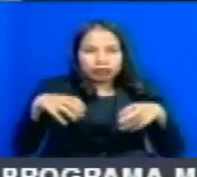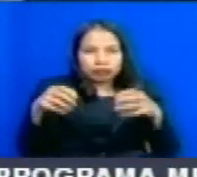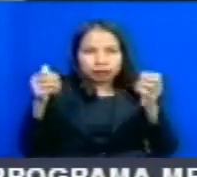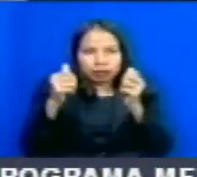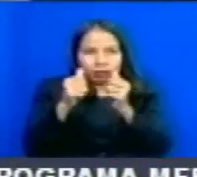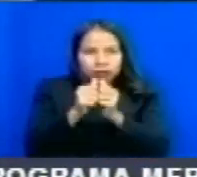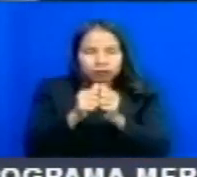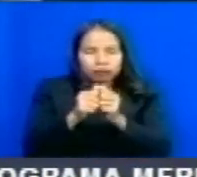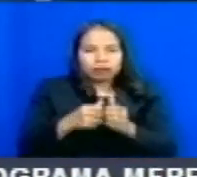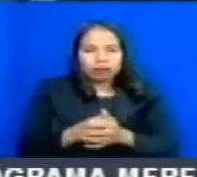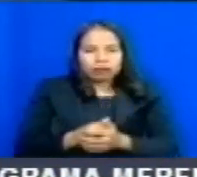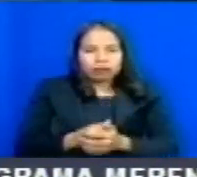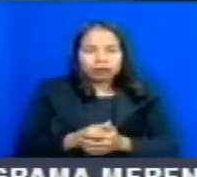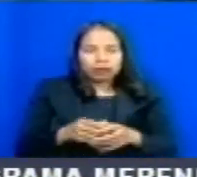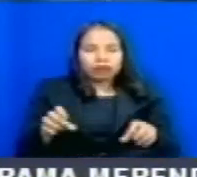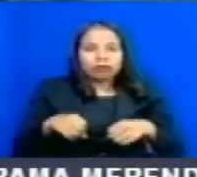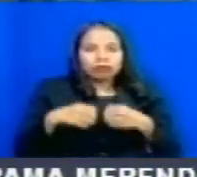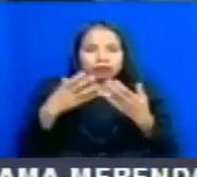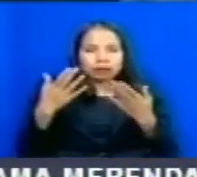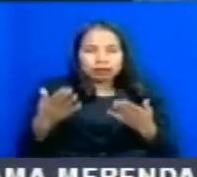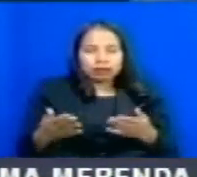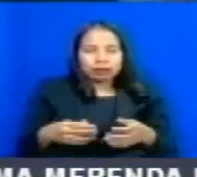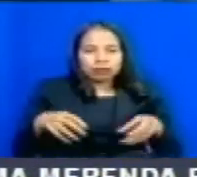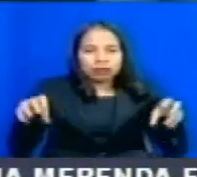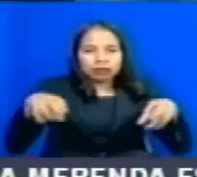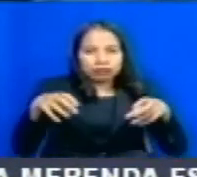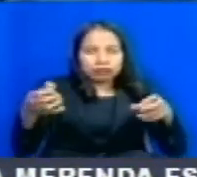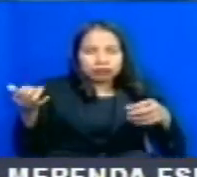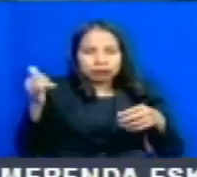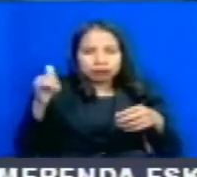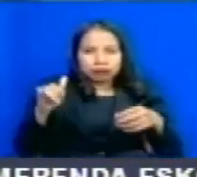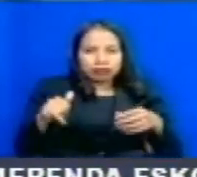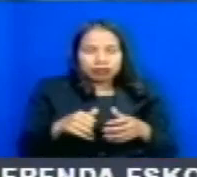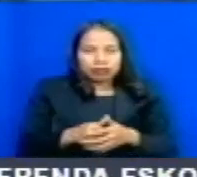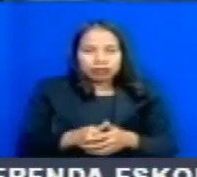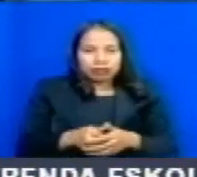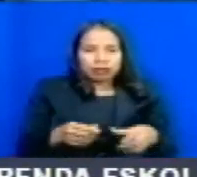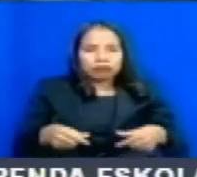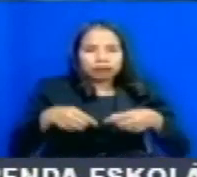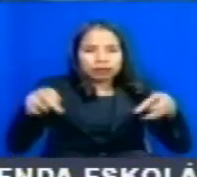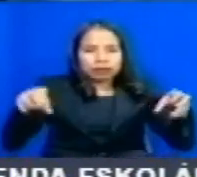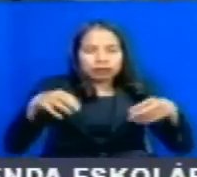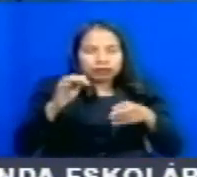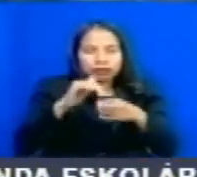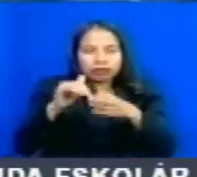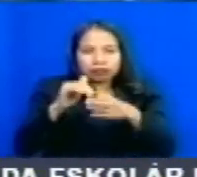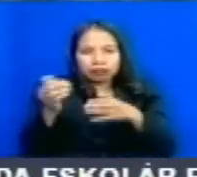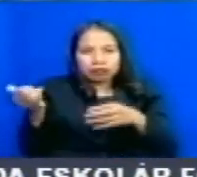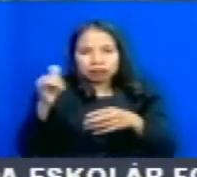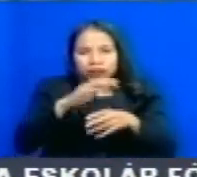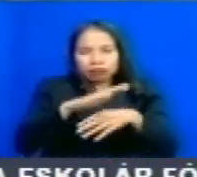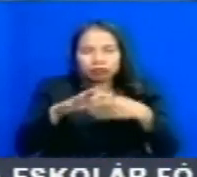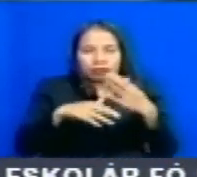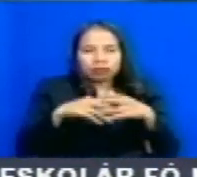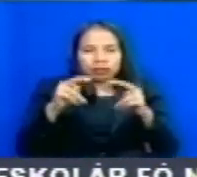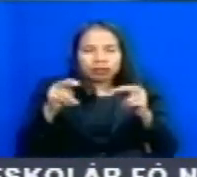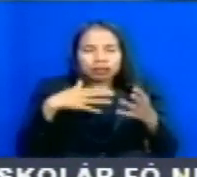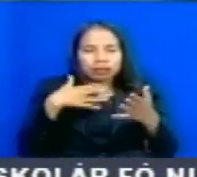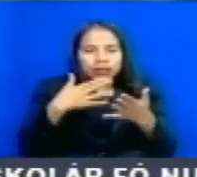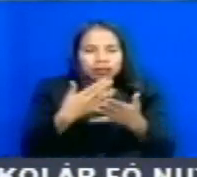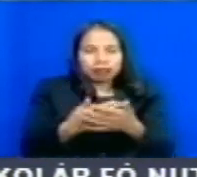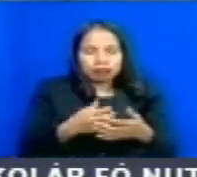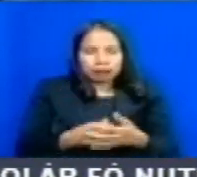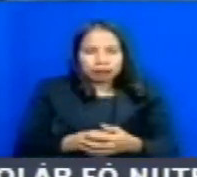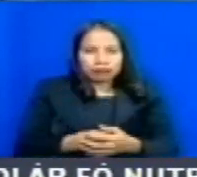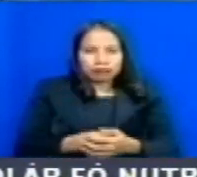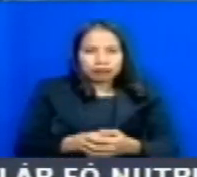amutuk. O insama ka serviço la atual recrutamento treinamento serne hoto ten Claudiak. Claudiak